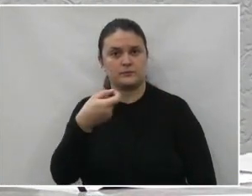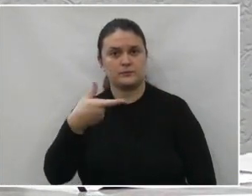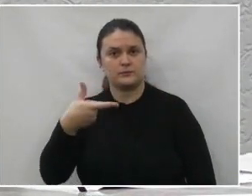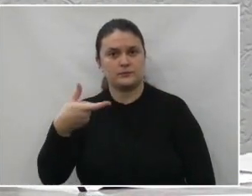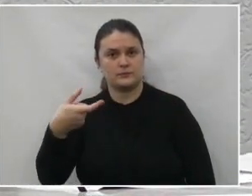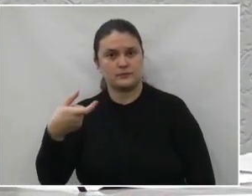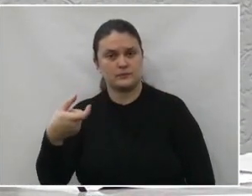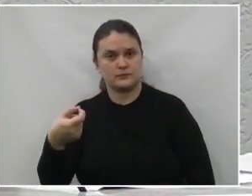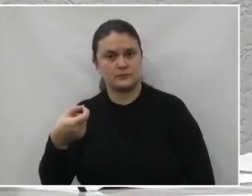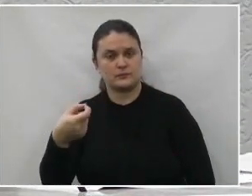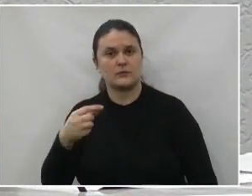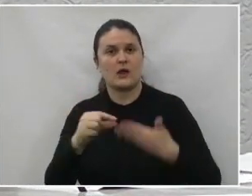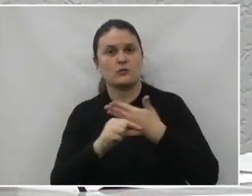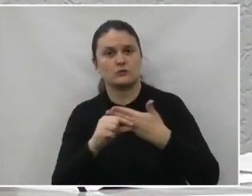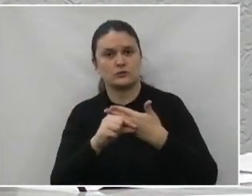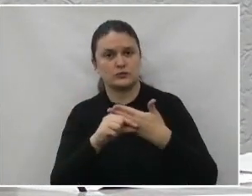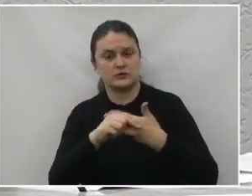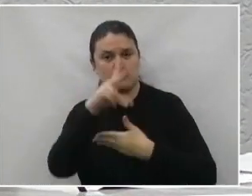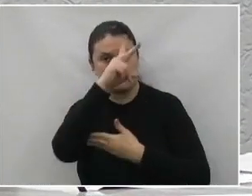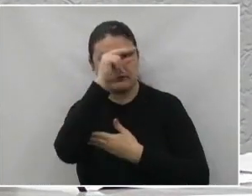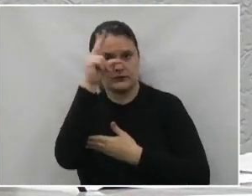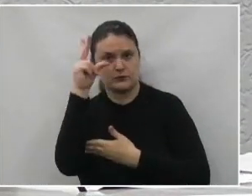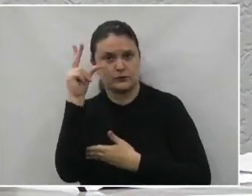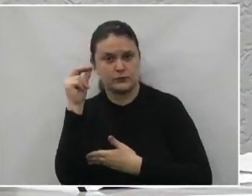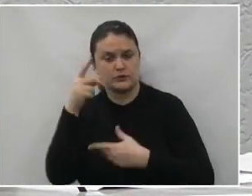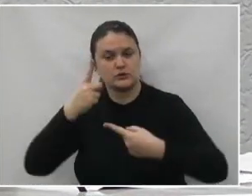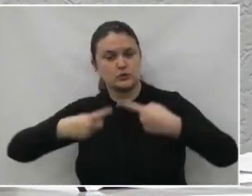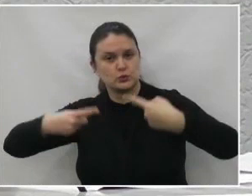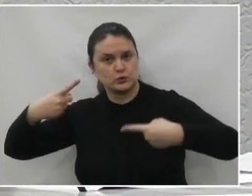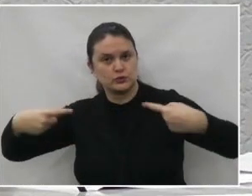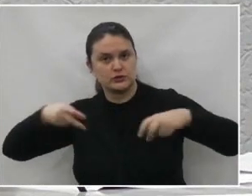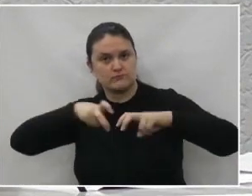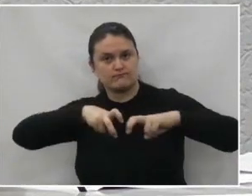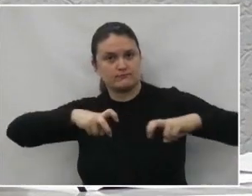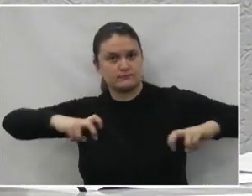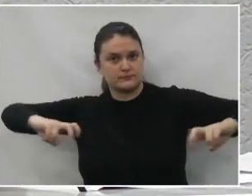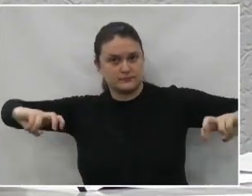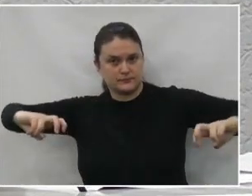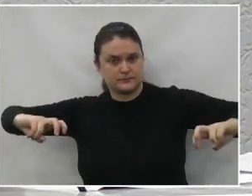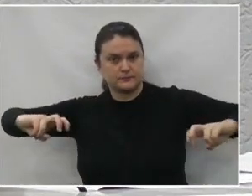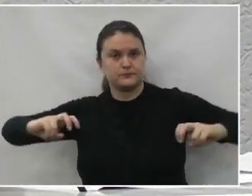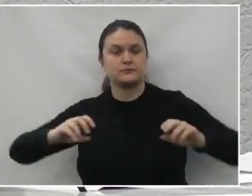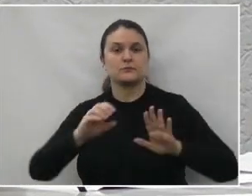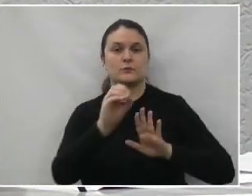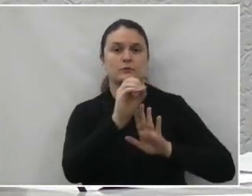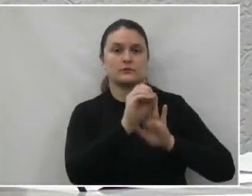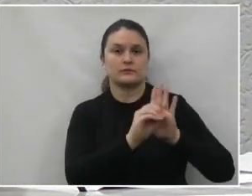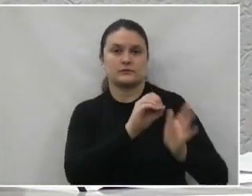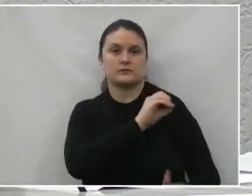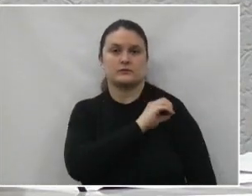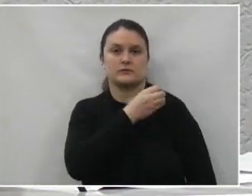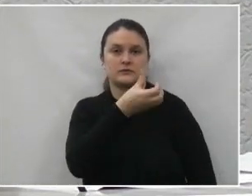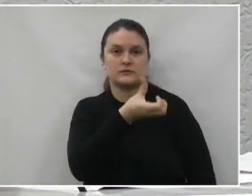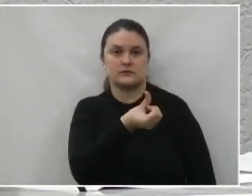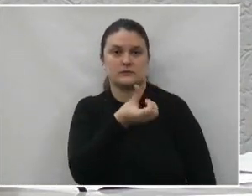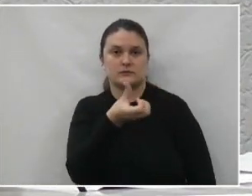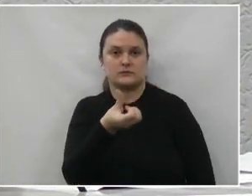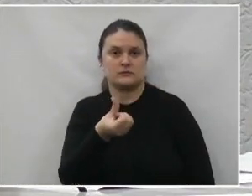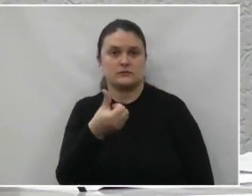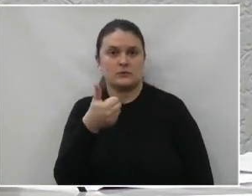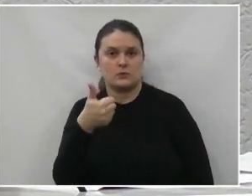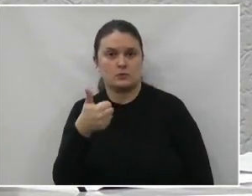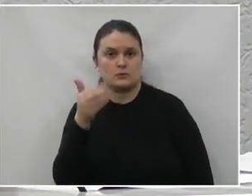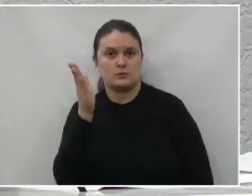26/2020, de autoria do Poder Executivo para apreciação do plenário. Ofício de número